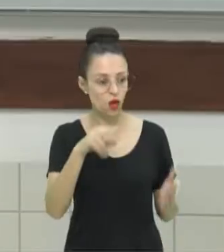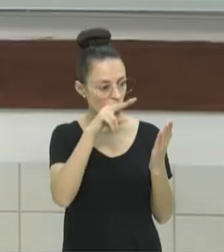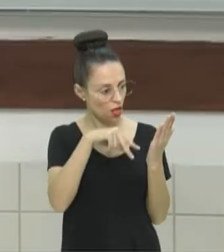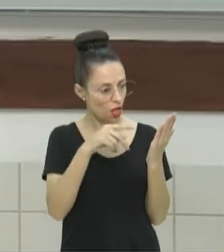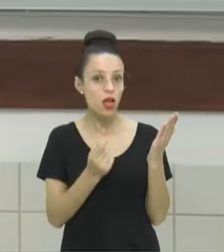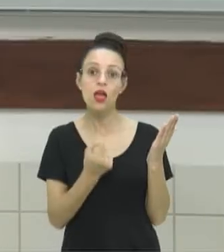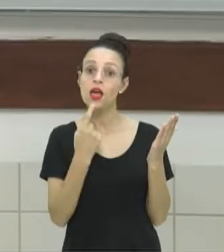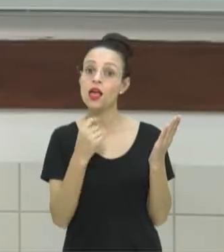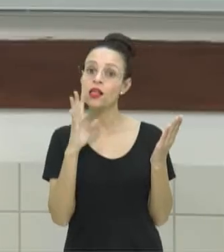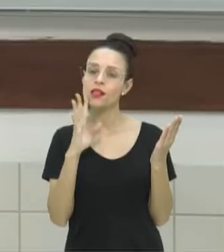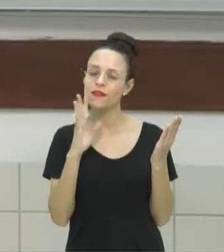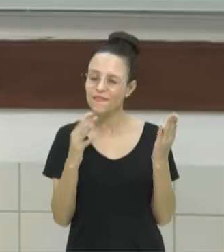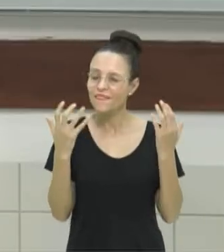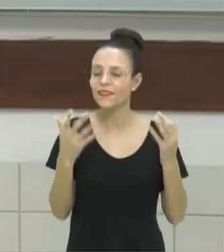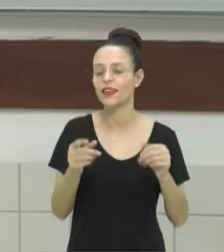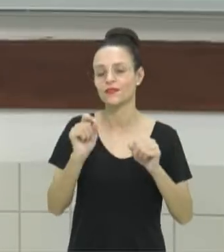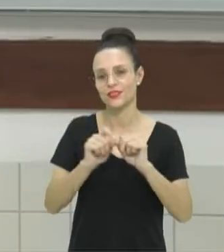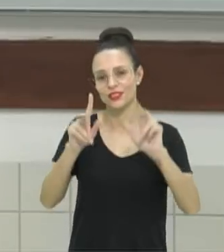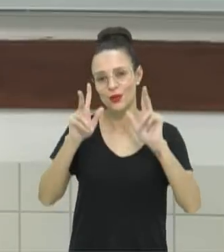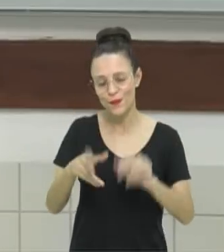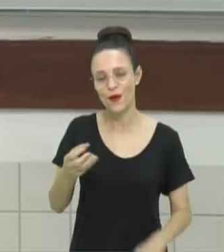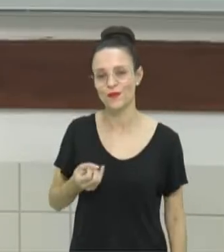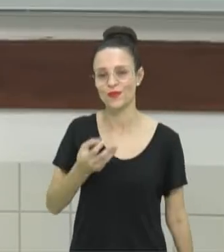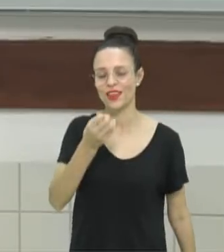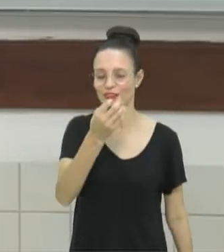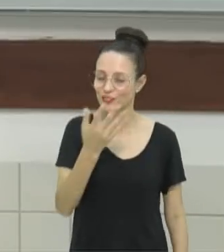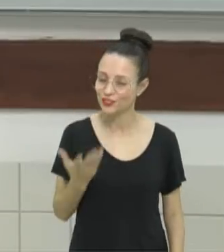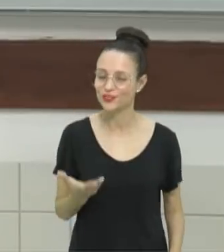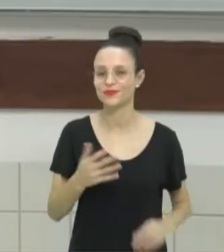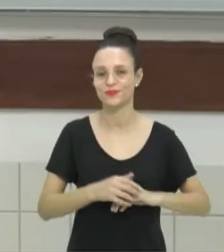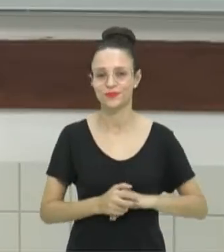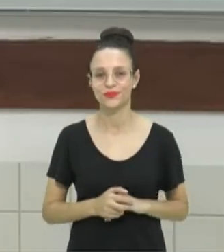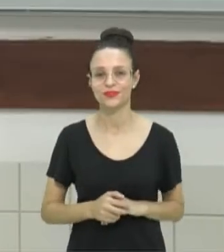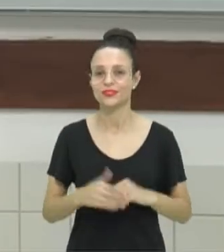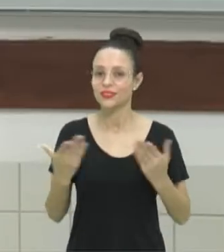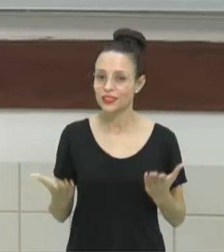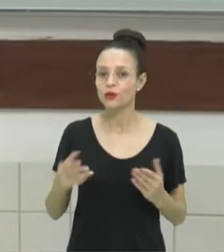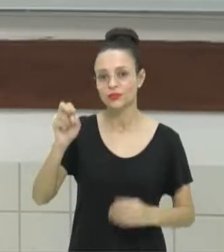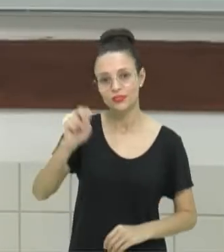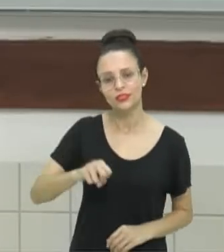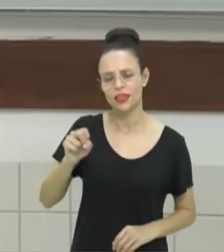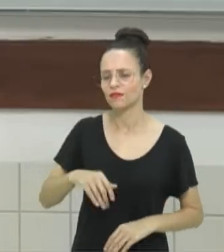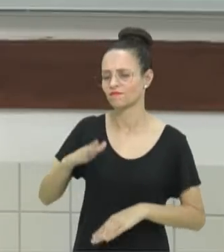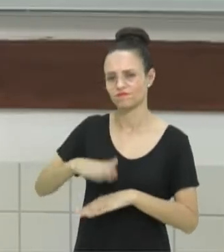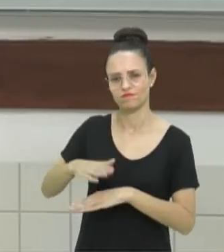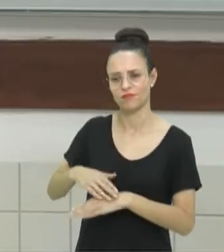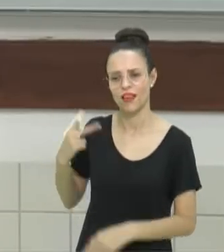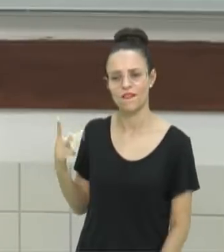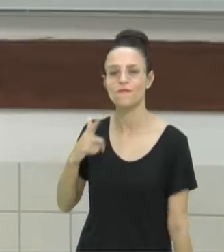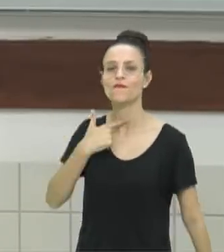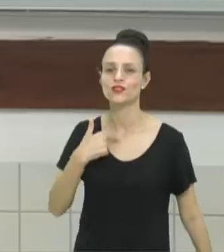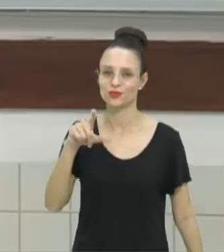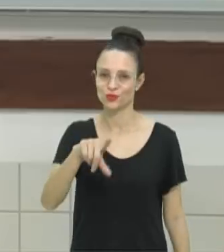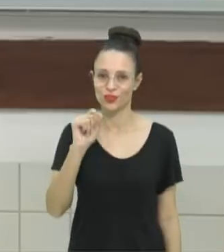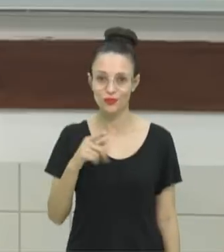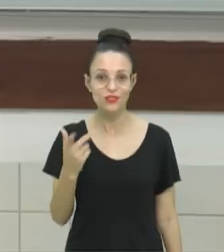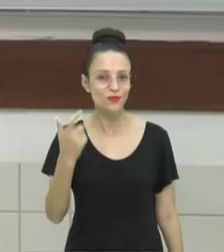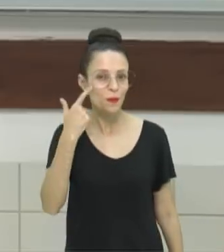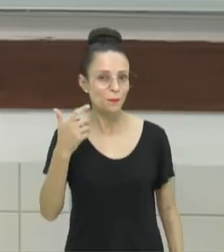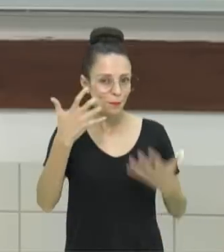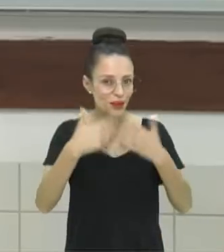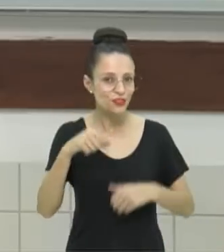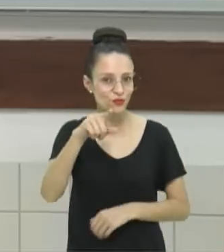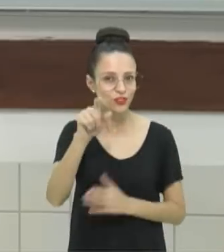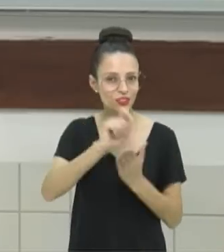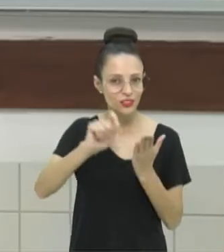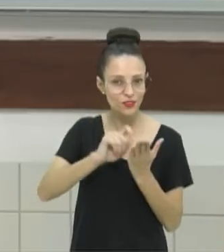das pessoas e elas queiram fazer essa mesma viagem que eu fiz. Então, sim, foi proposital, tá? Pense nisso na hora de você escrever